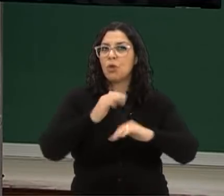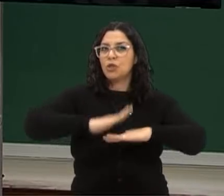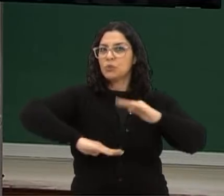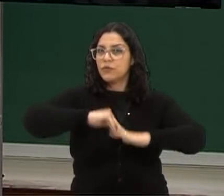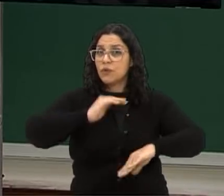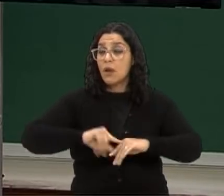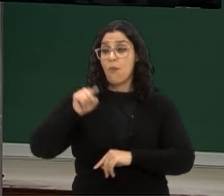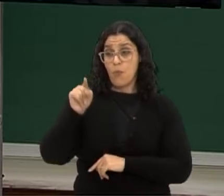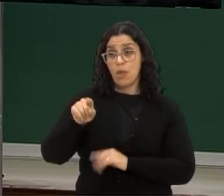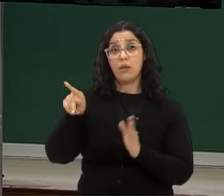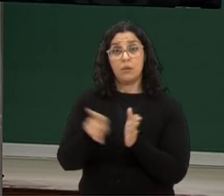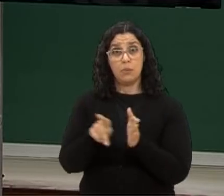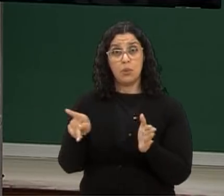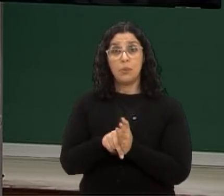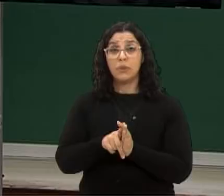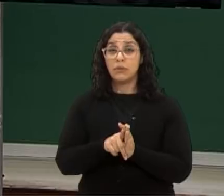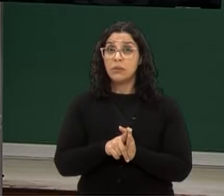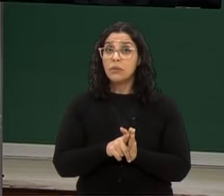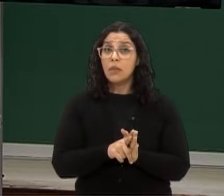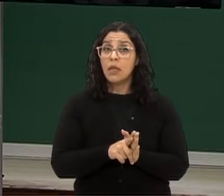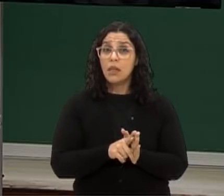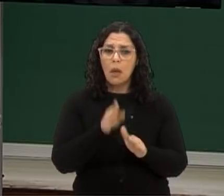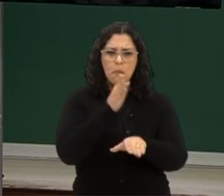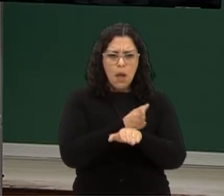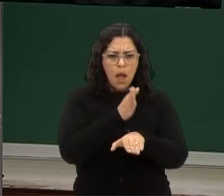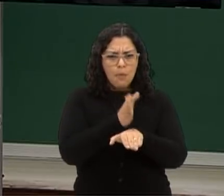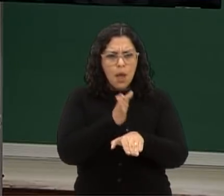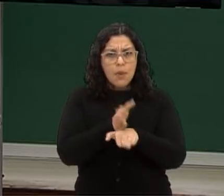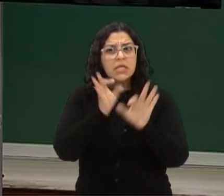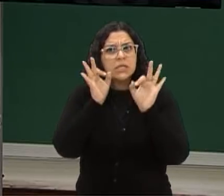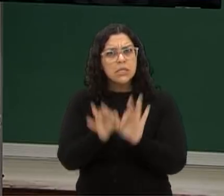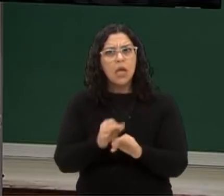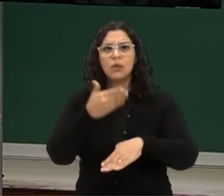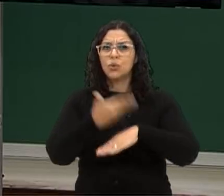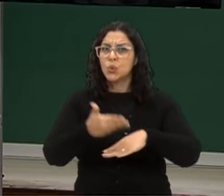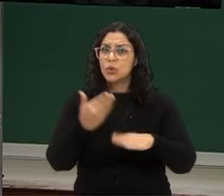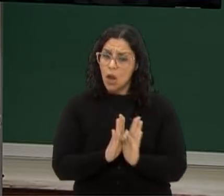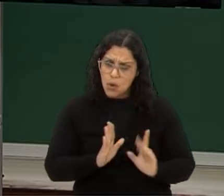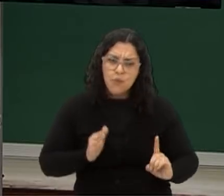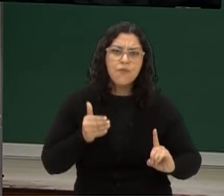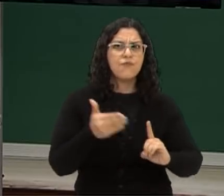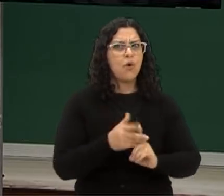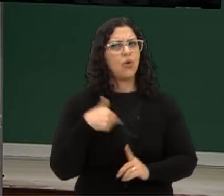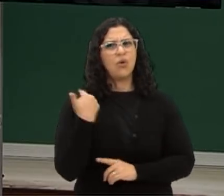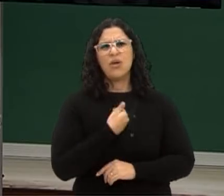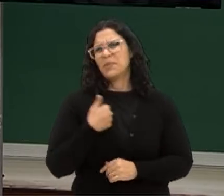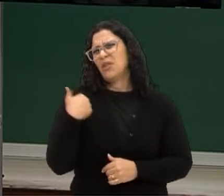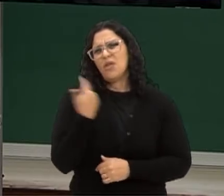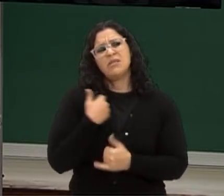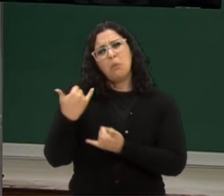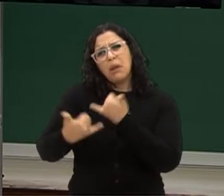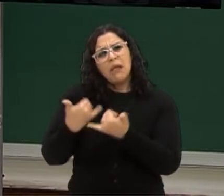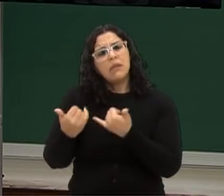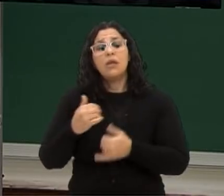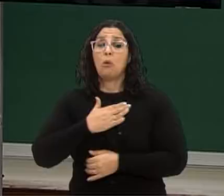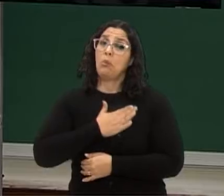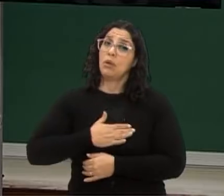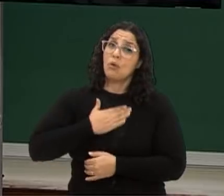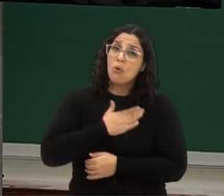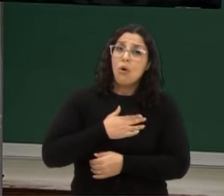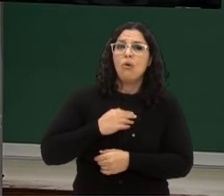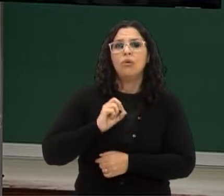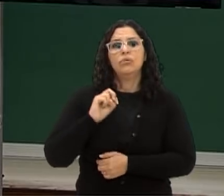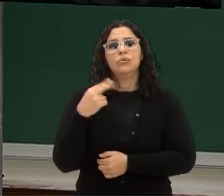ele é atleta, ele tem uma rotina de treino, ele tem que se dedicar muito mais do que a gente que joga porque gostamos ou